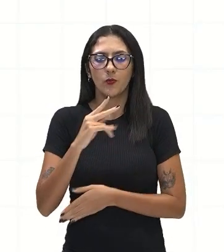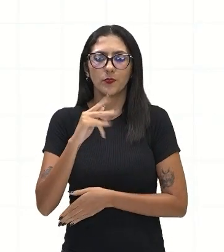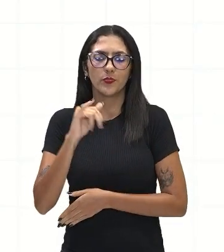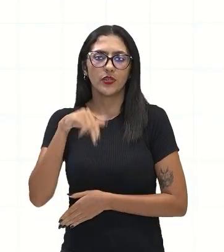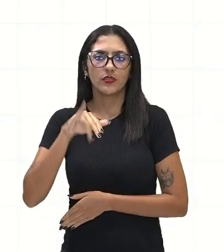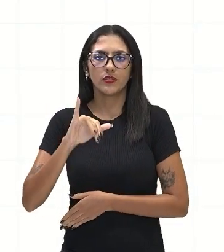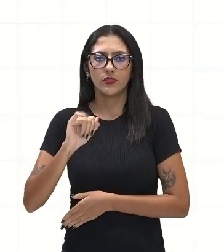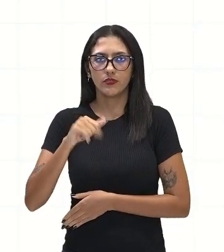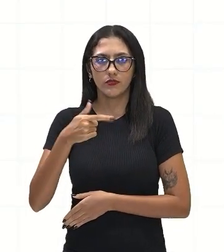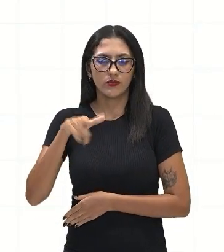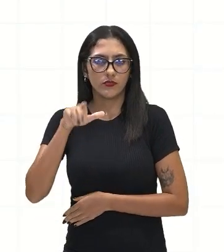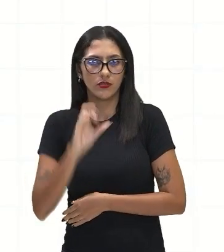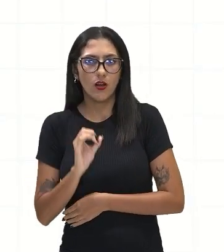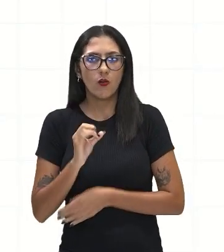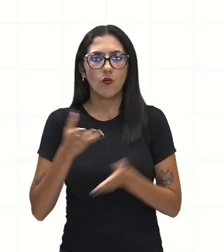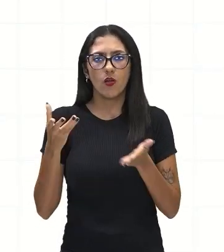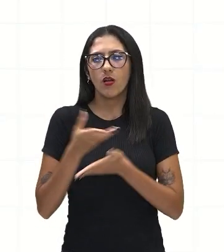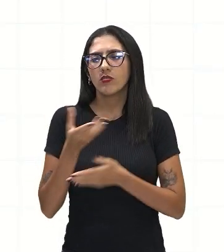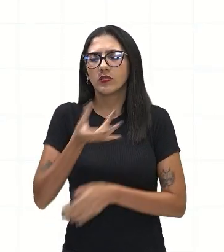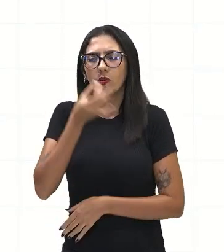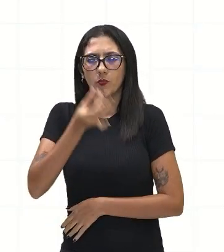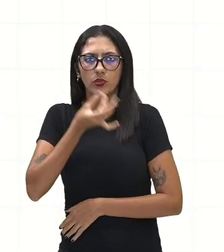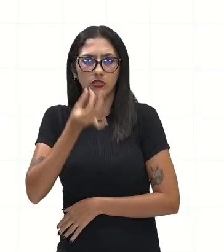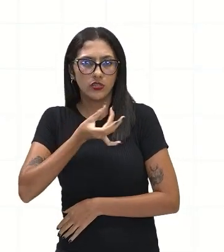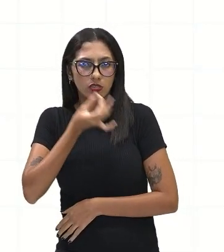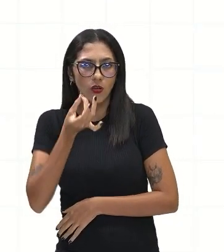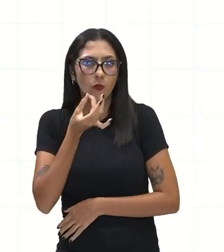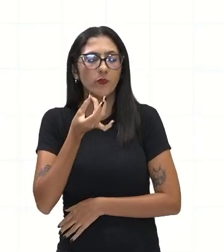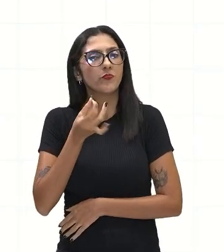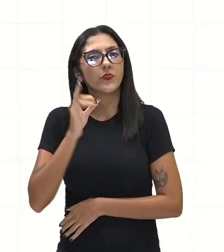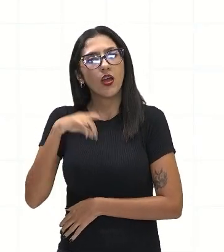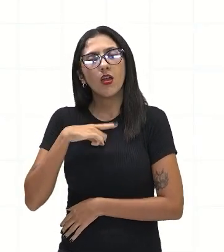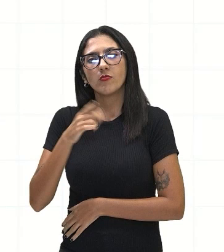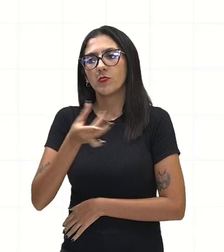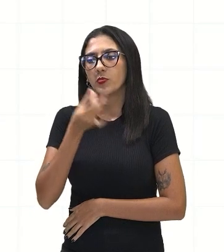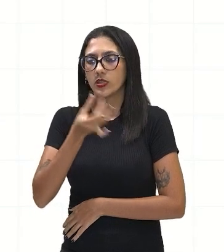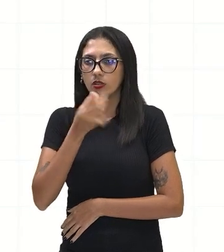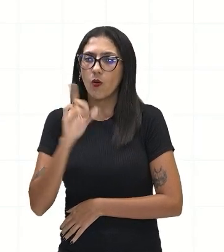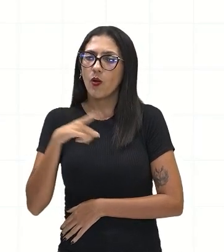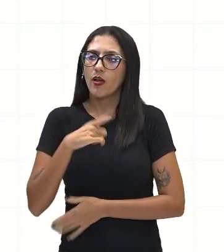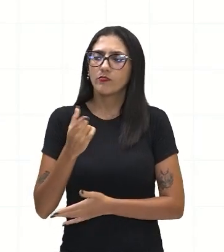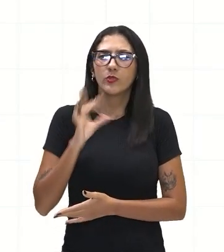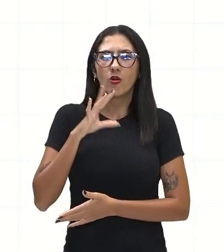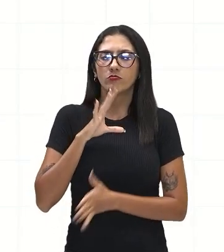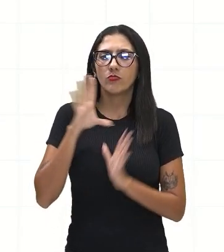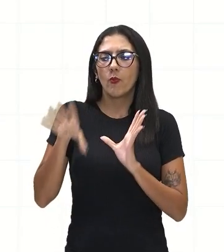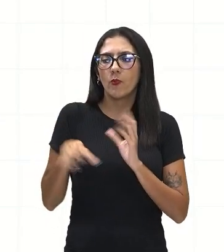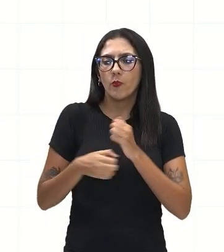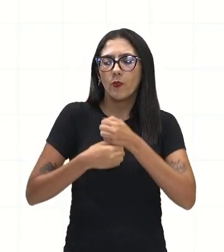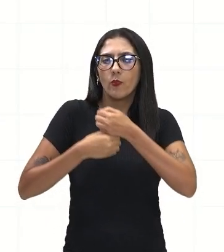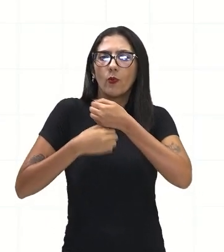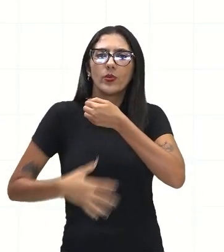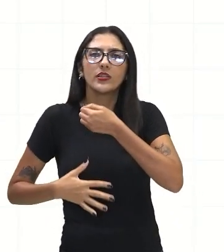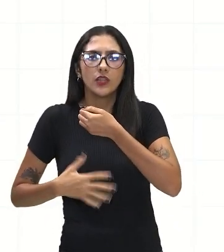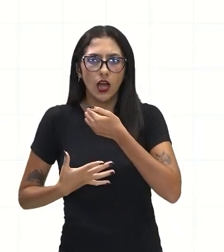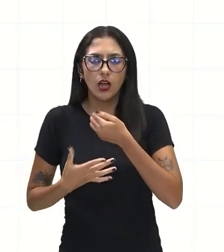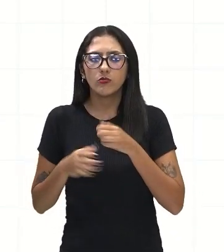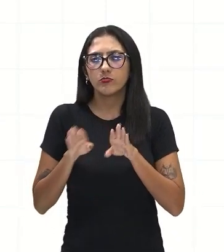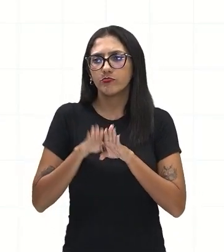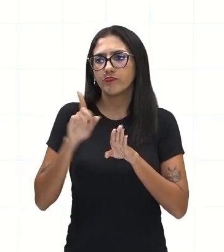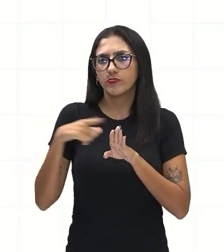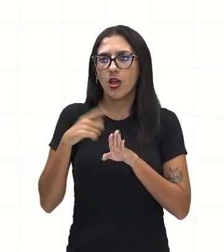Opinião, por outro lado, é o quê? A opinião é um comentário, é um julgamento